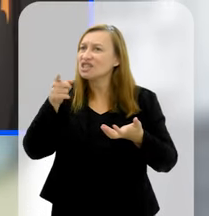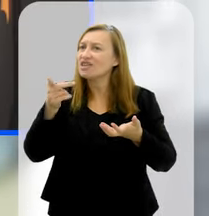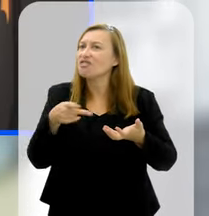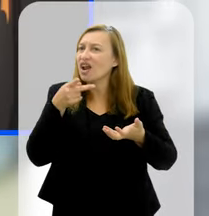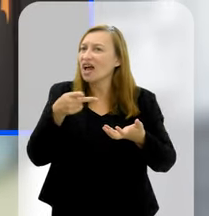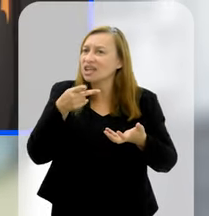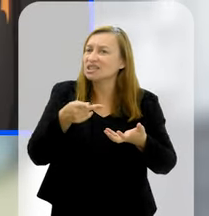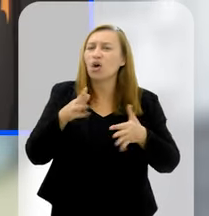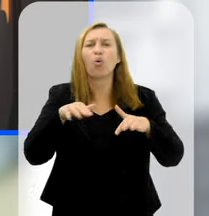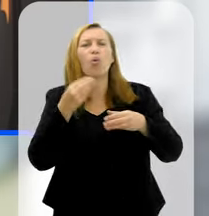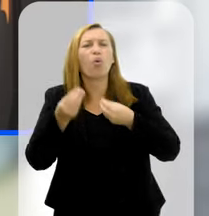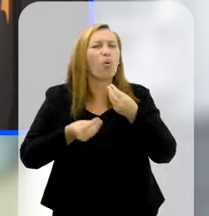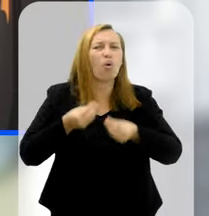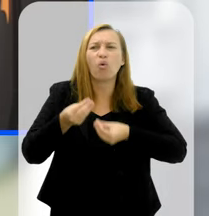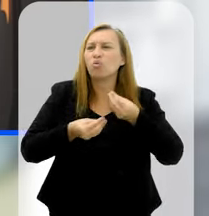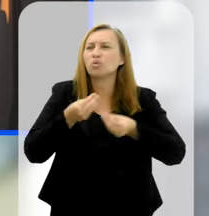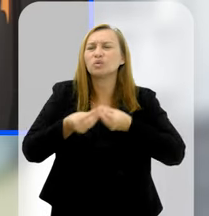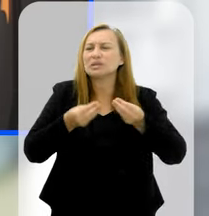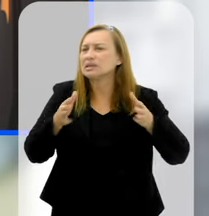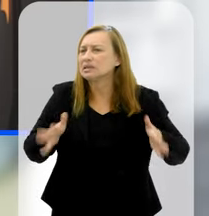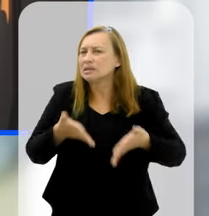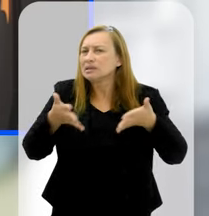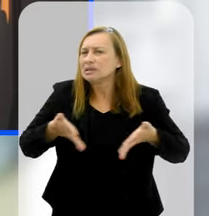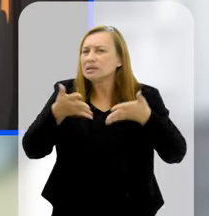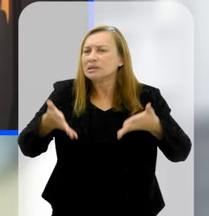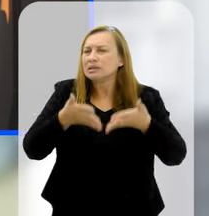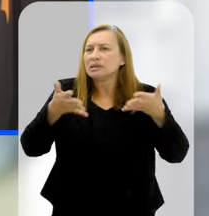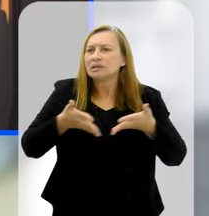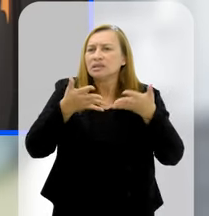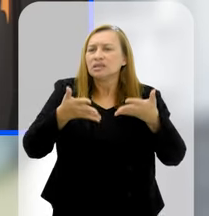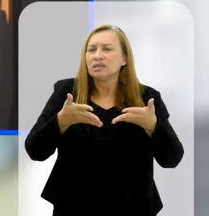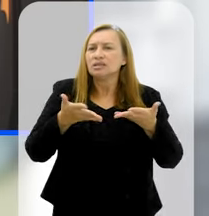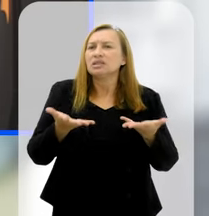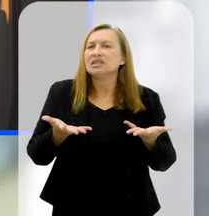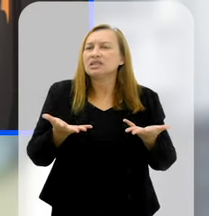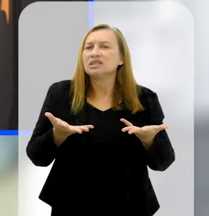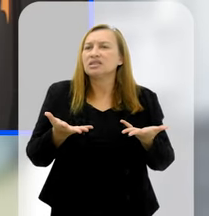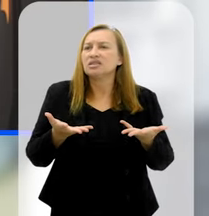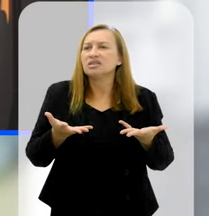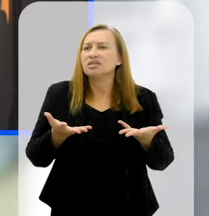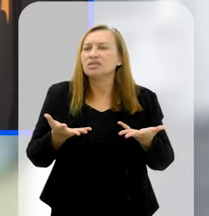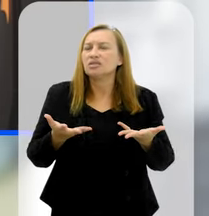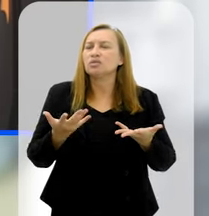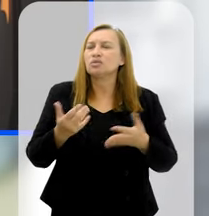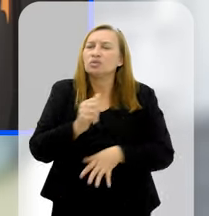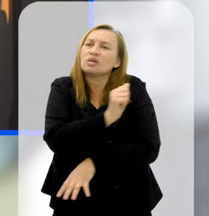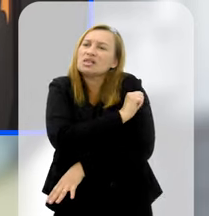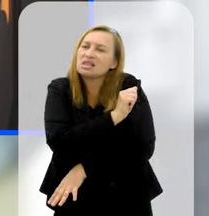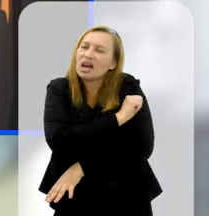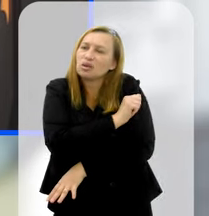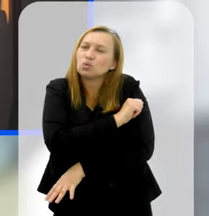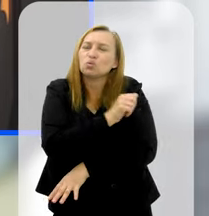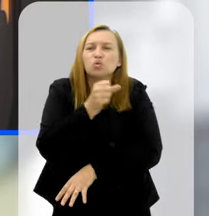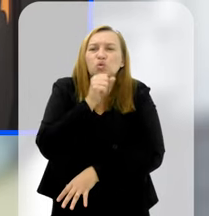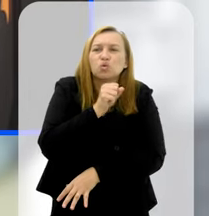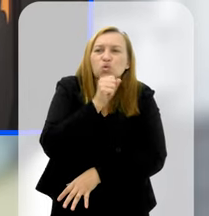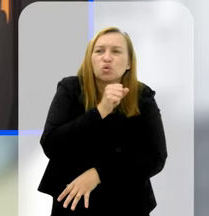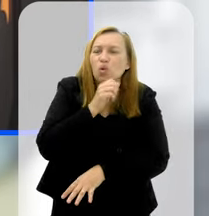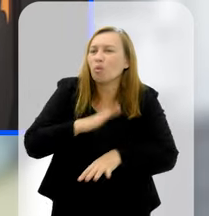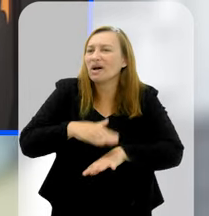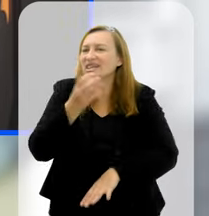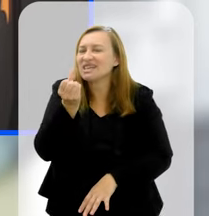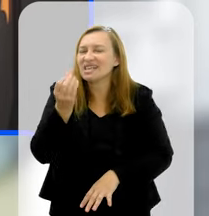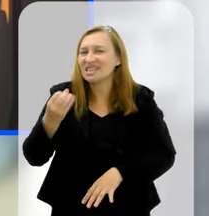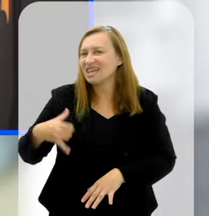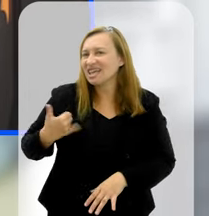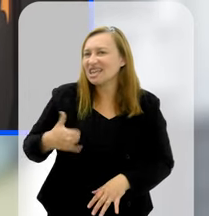que você me dissesse como é que é o entusiasmo, se há um grande entusiasmo dos seus alunos idosos, enfim,